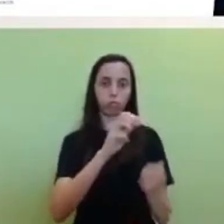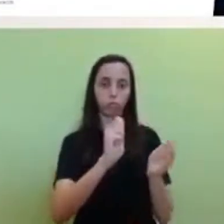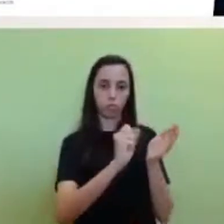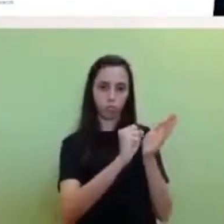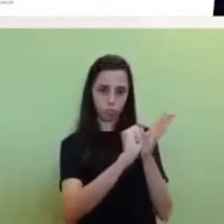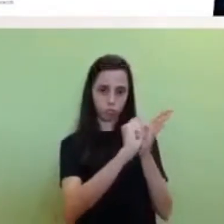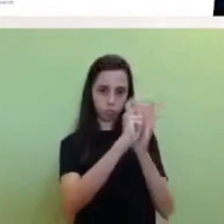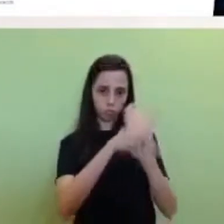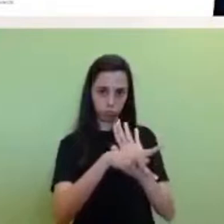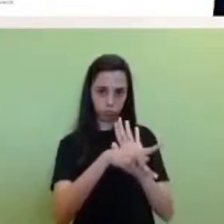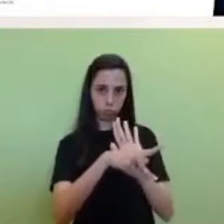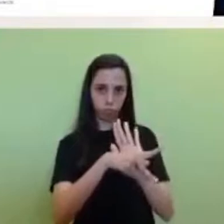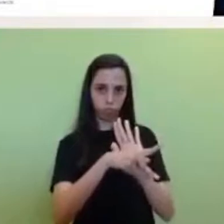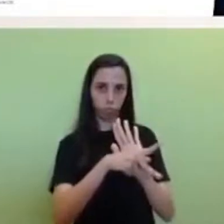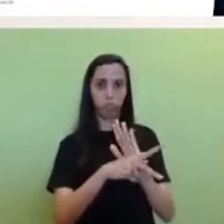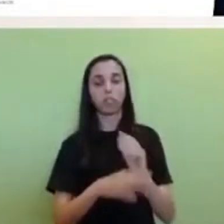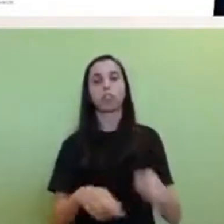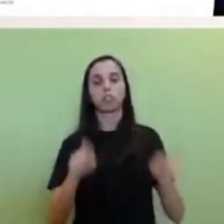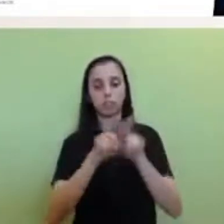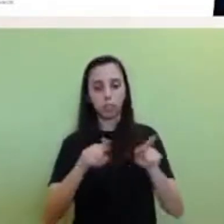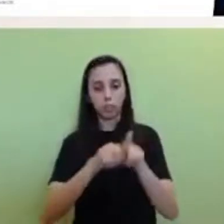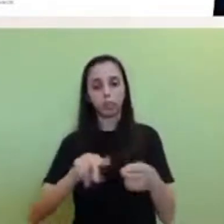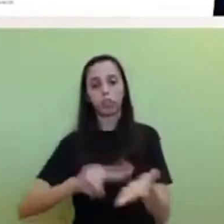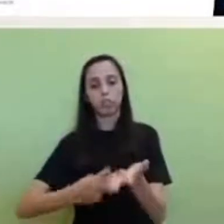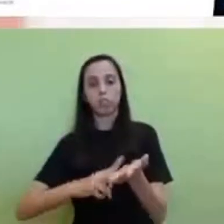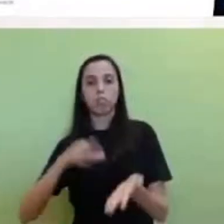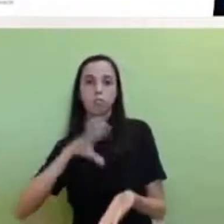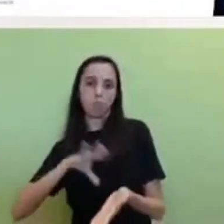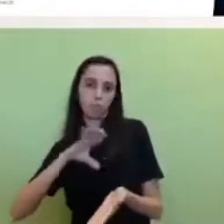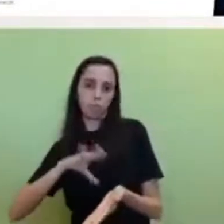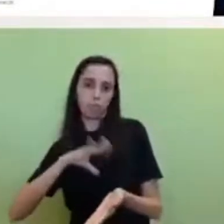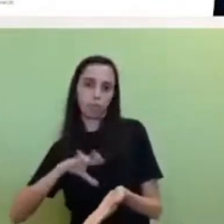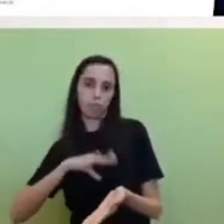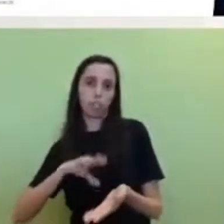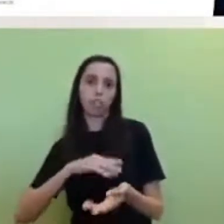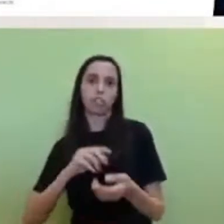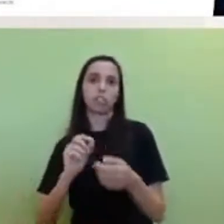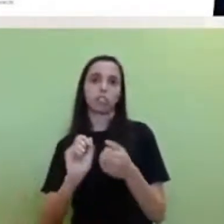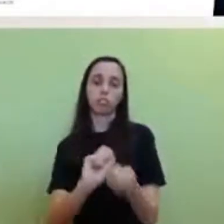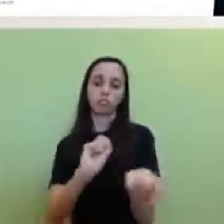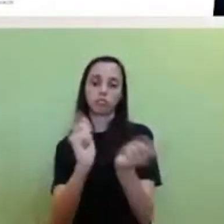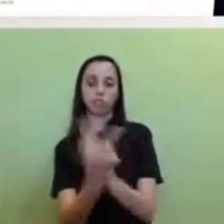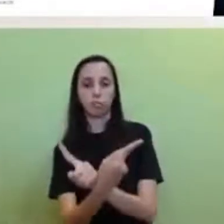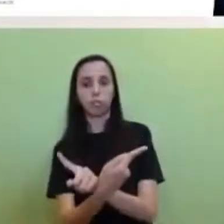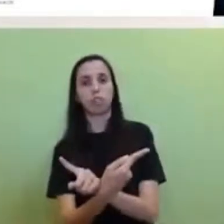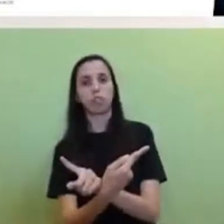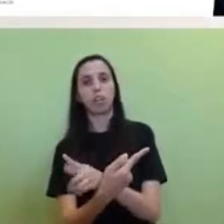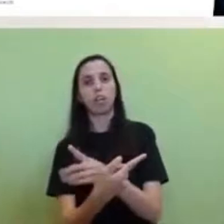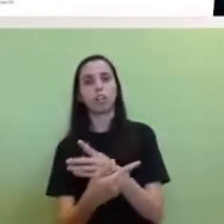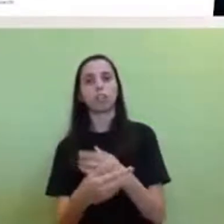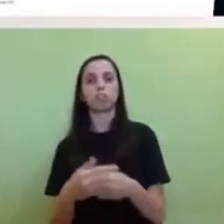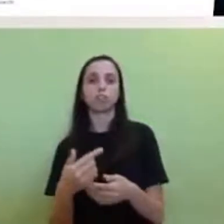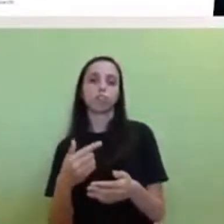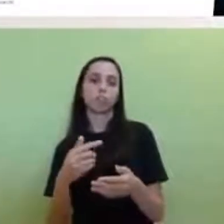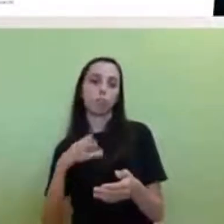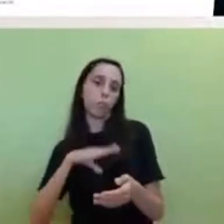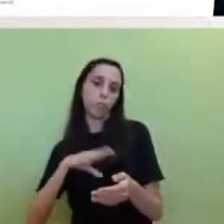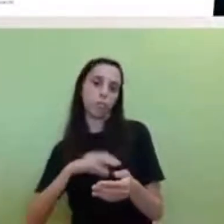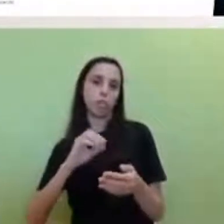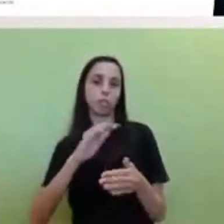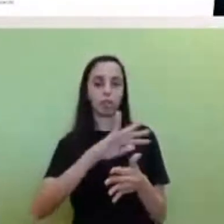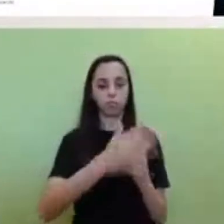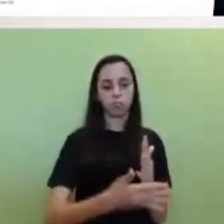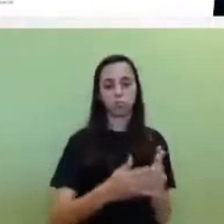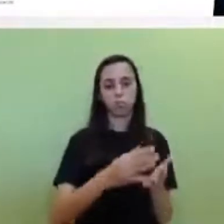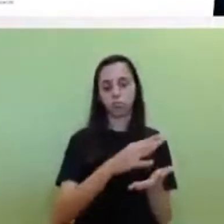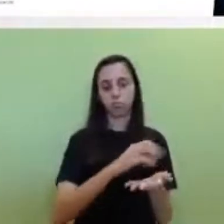Scilab, com a tradução dele para português. Ou o contrário, né? O texto em português com a tradução dele para a língua de sinais. E aí você pode